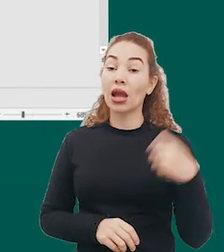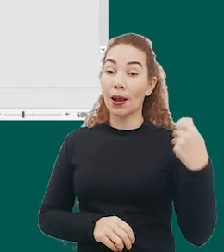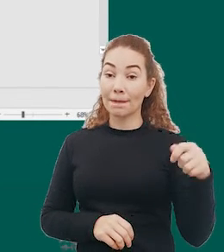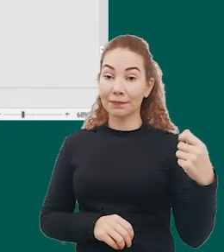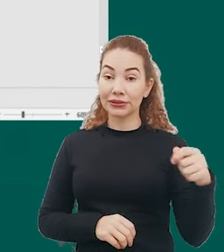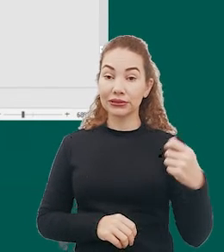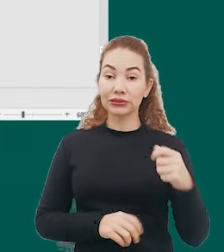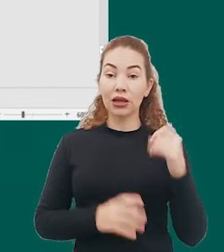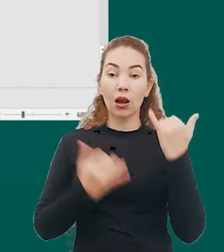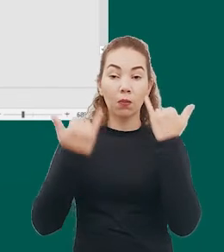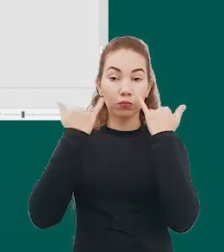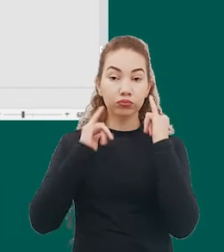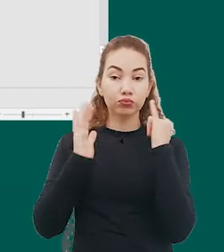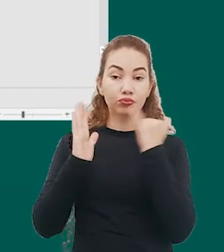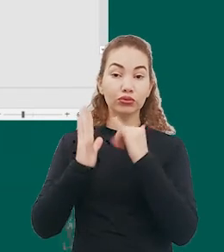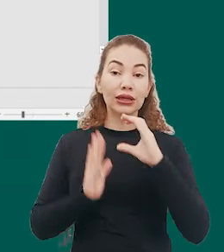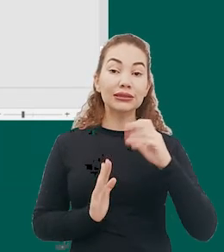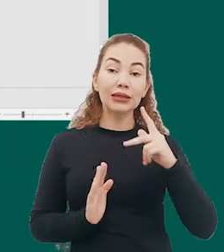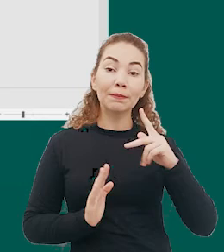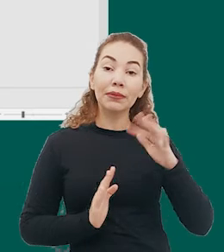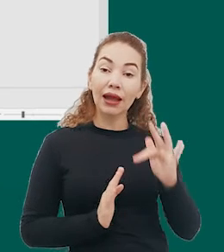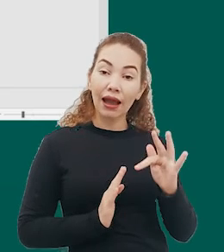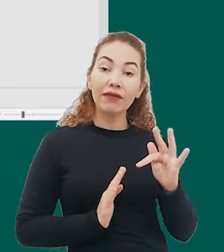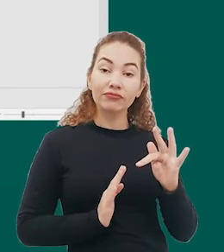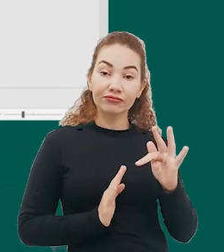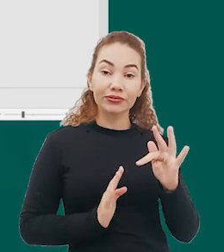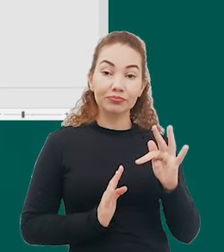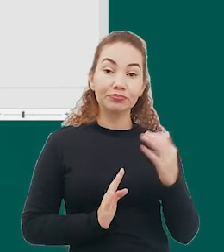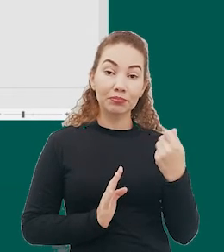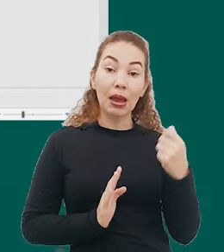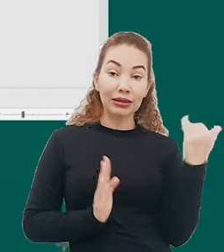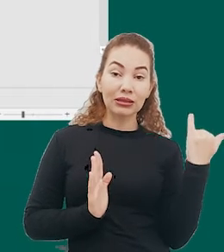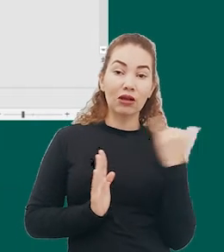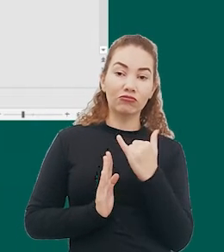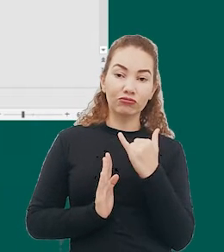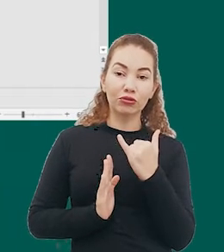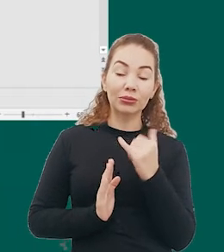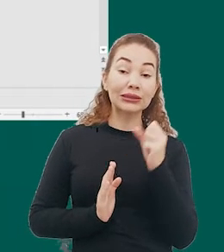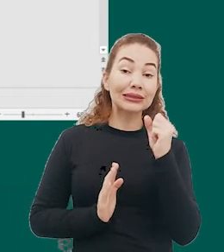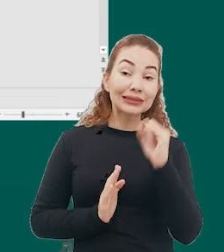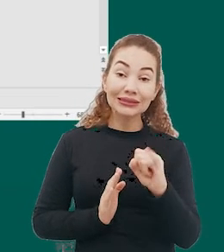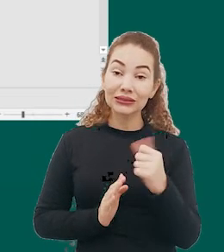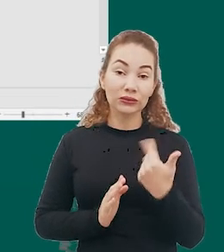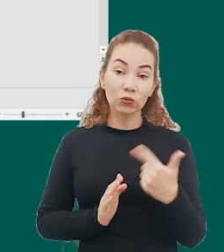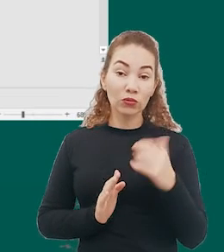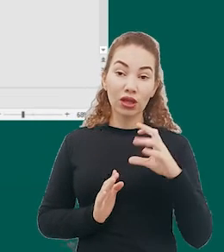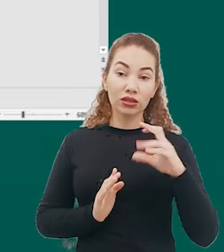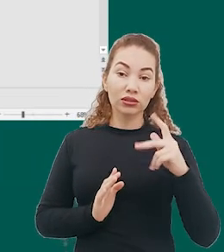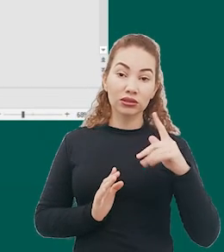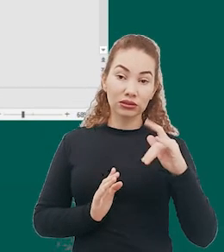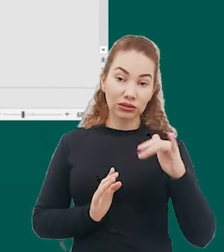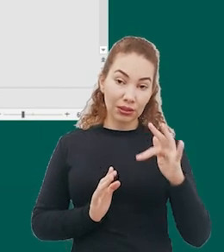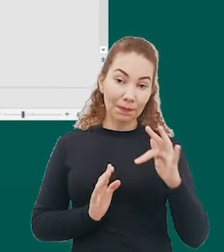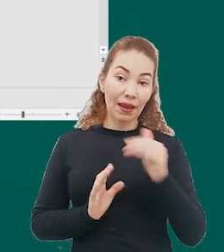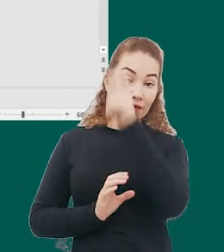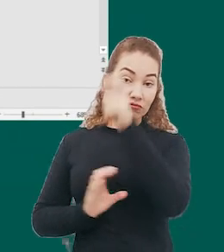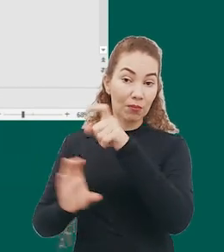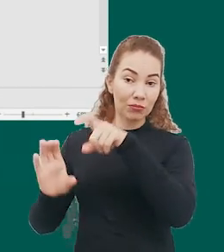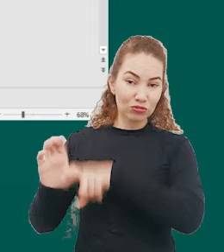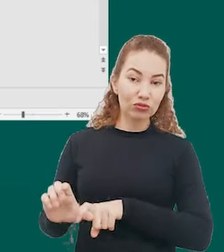precisamos informar o CPF deles, certo? Se nós não informarmos o CPF do